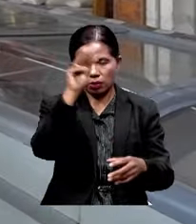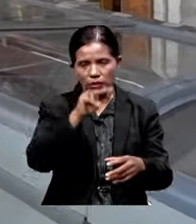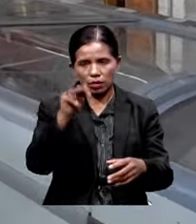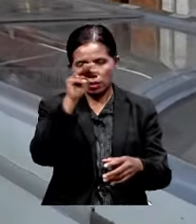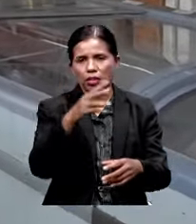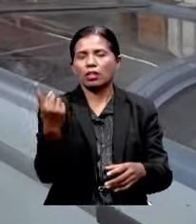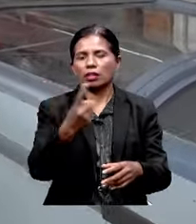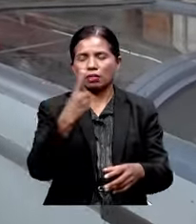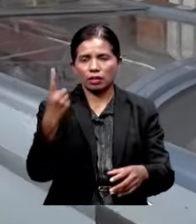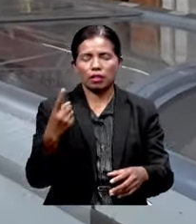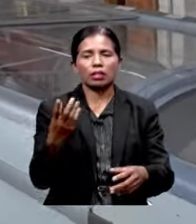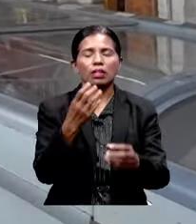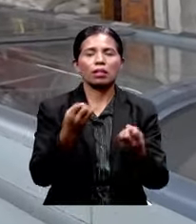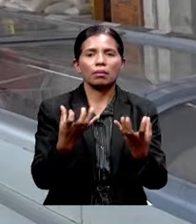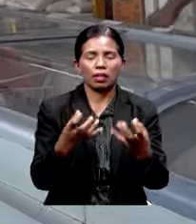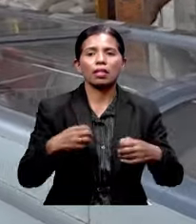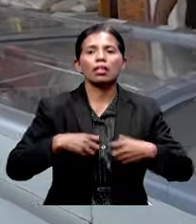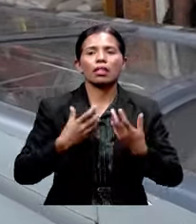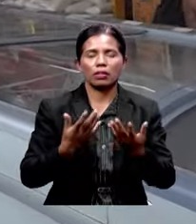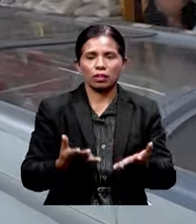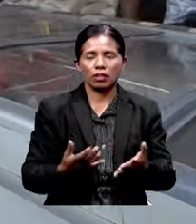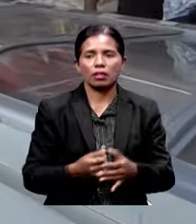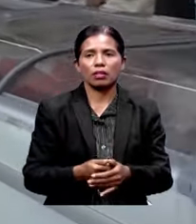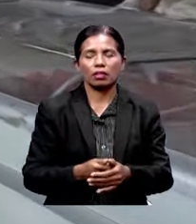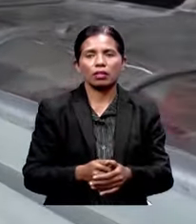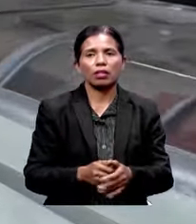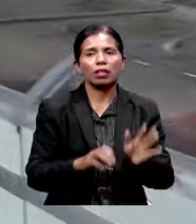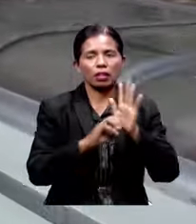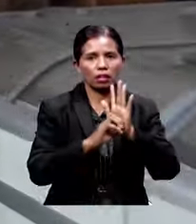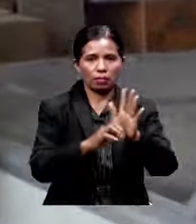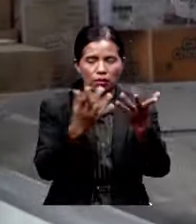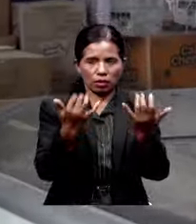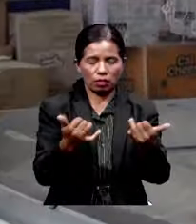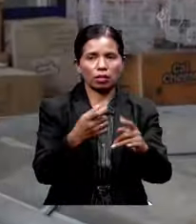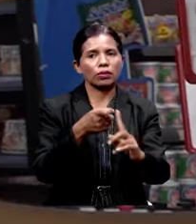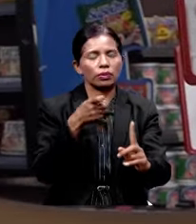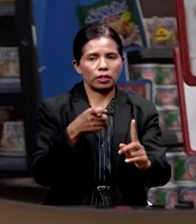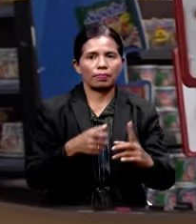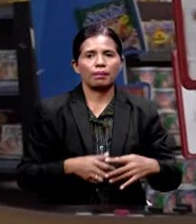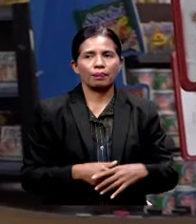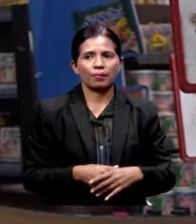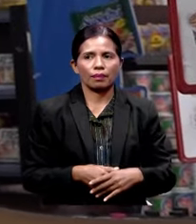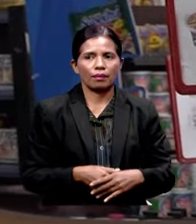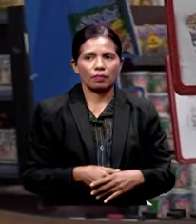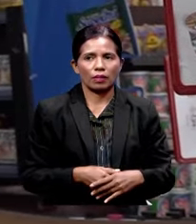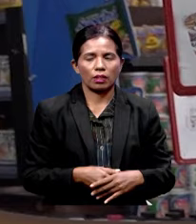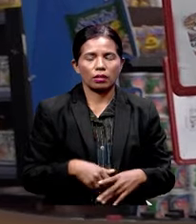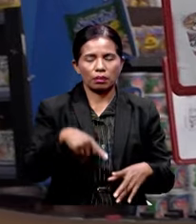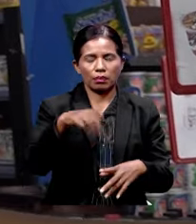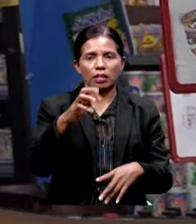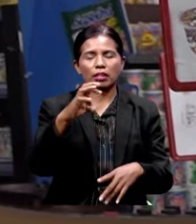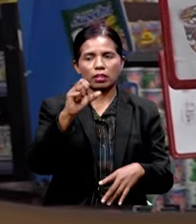nia kuantidade hira ona. Ne be por exemplo agora ne san usi usi perisos